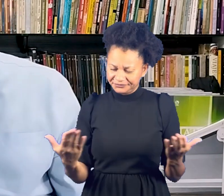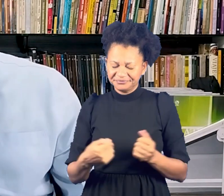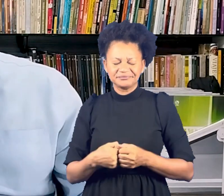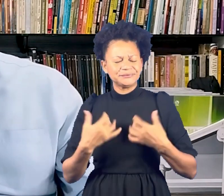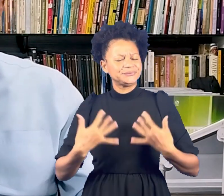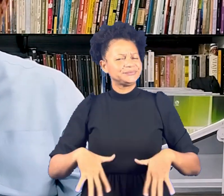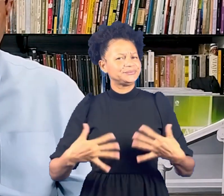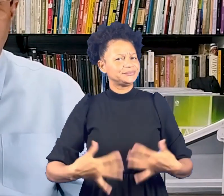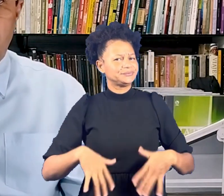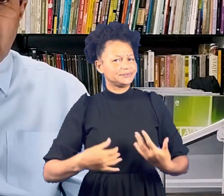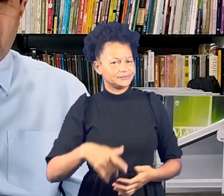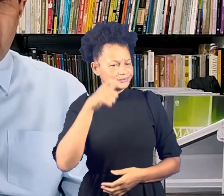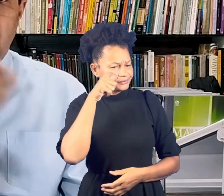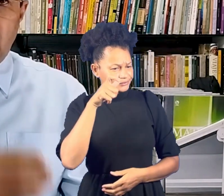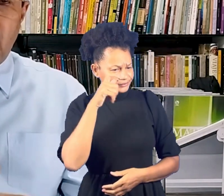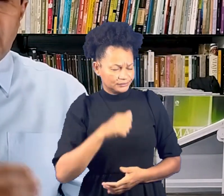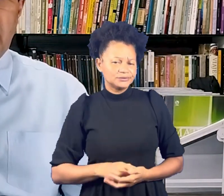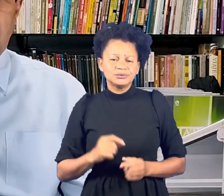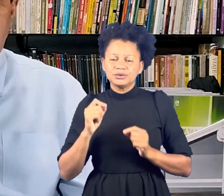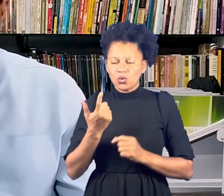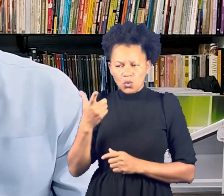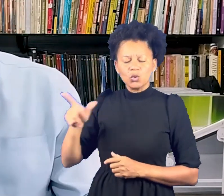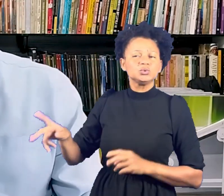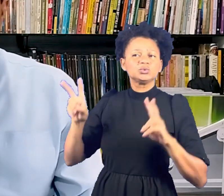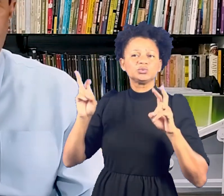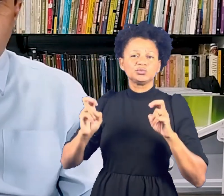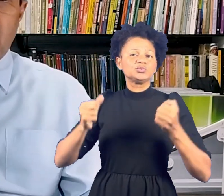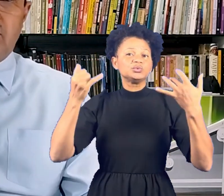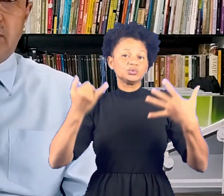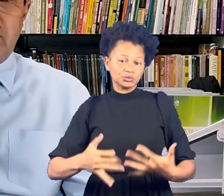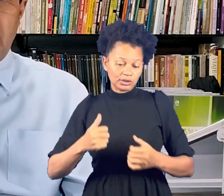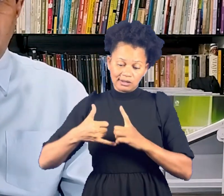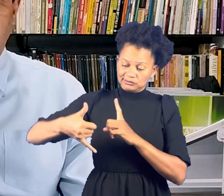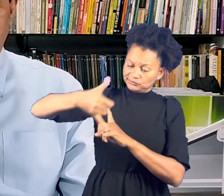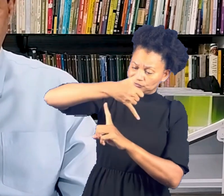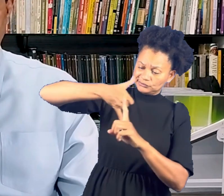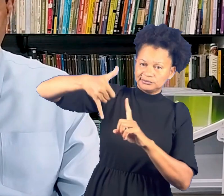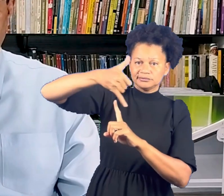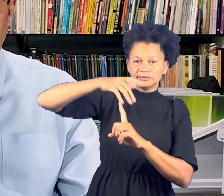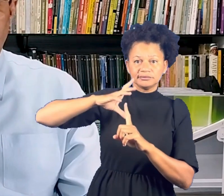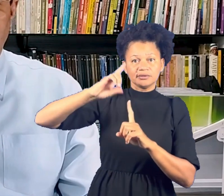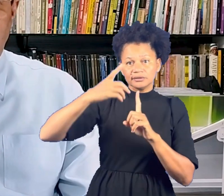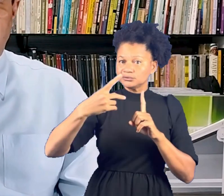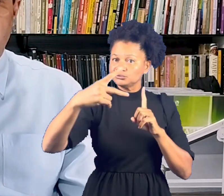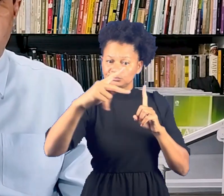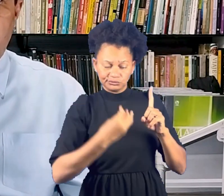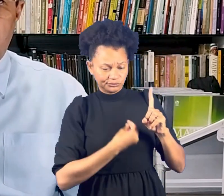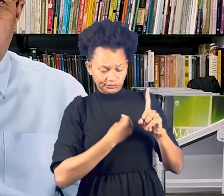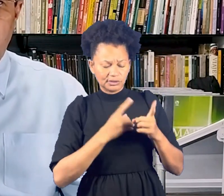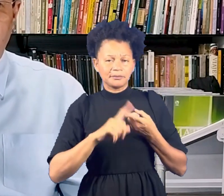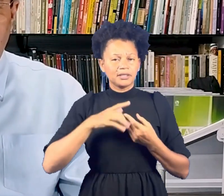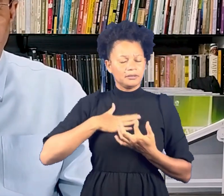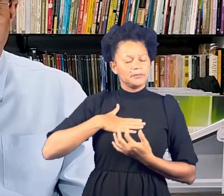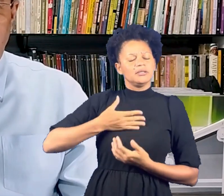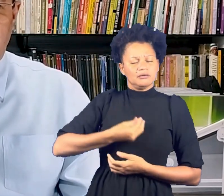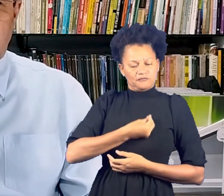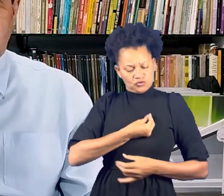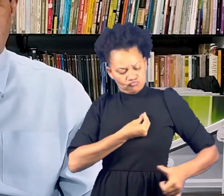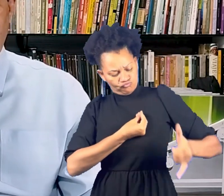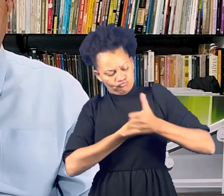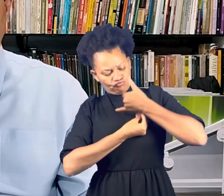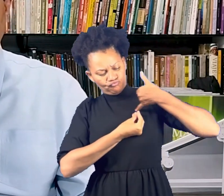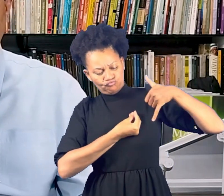algo muito interessante. Eu falei em uma outra lição, que a unção de Deus na sua vida, na minha